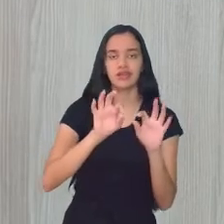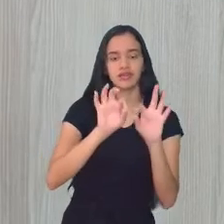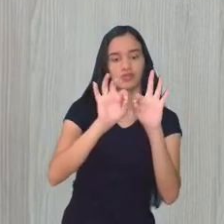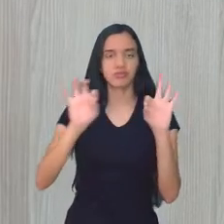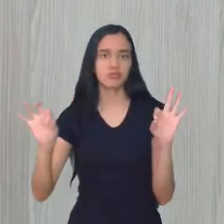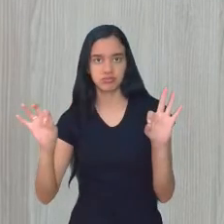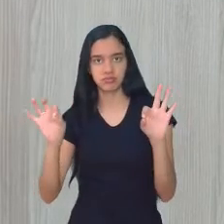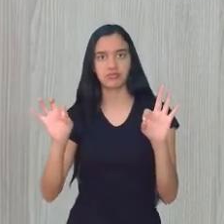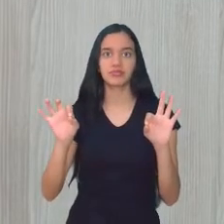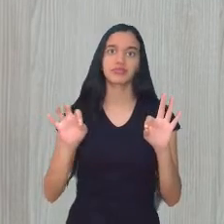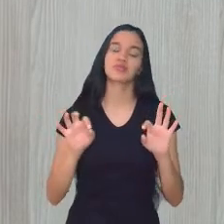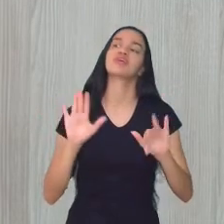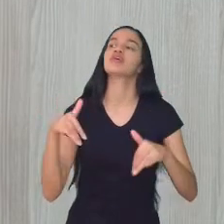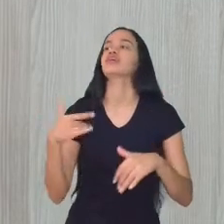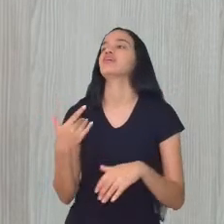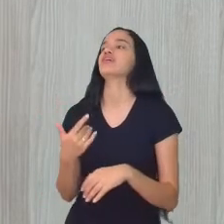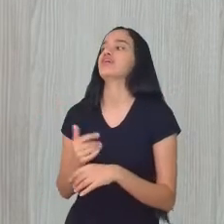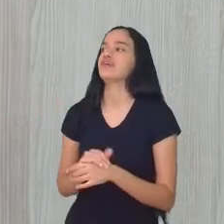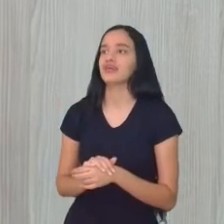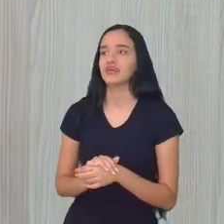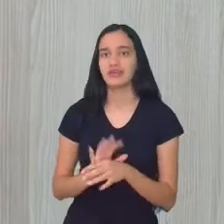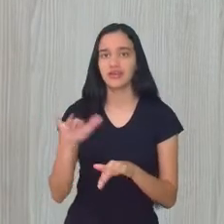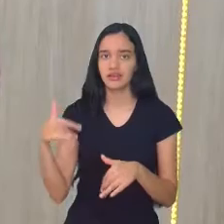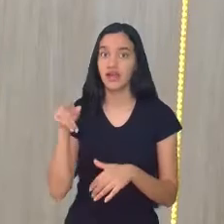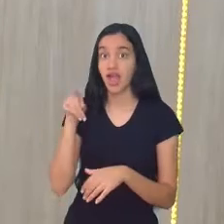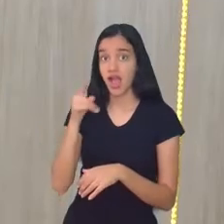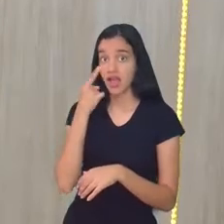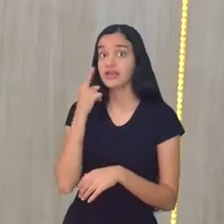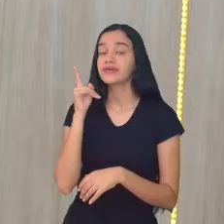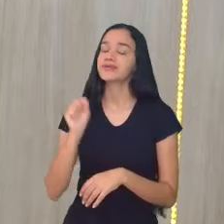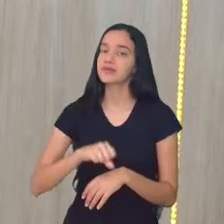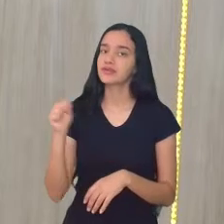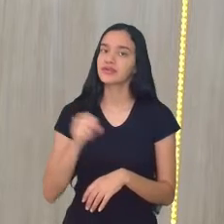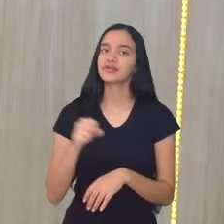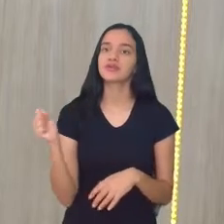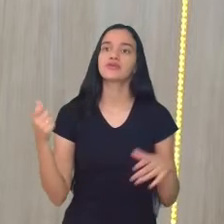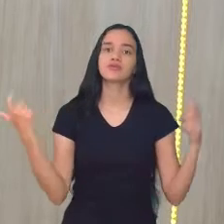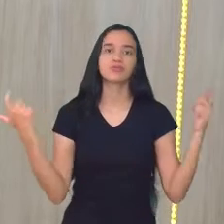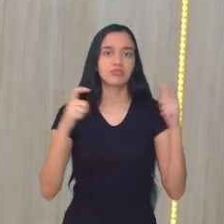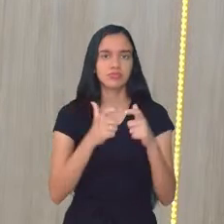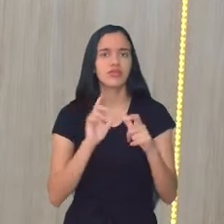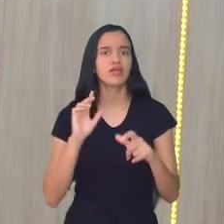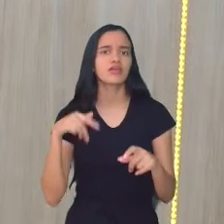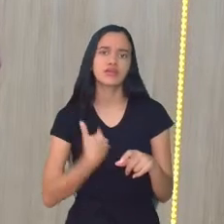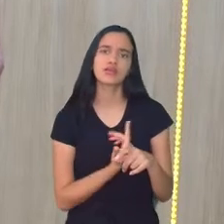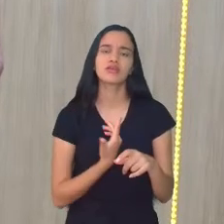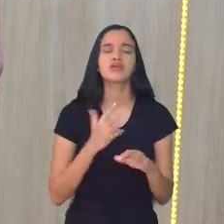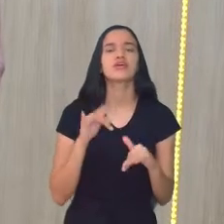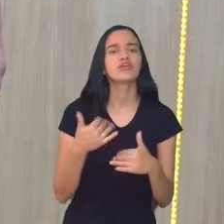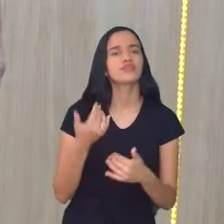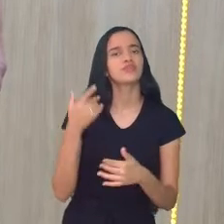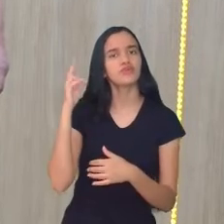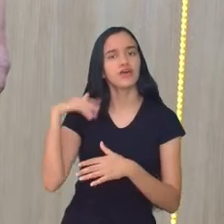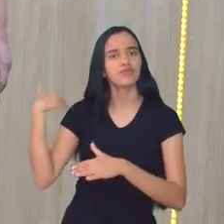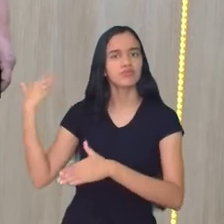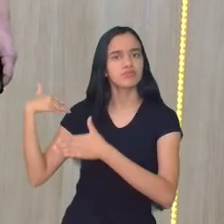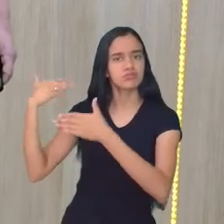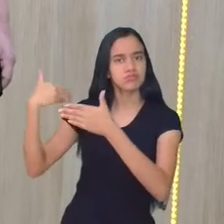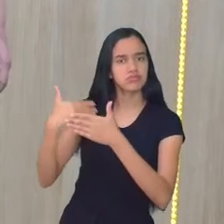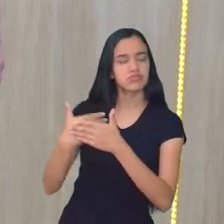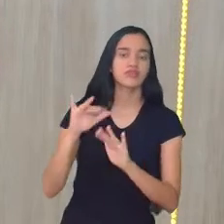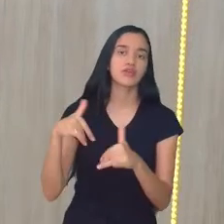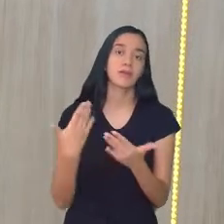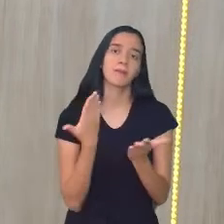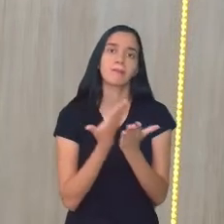medida de comprimento. Pois é, Pedro. Como o Tânia falou. Essa questão de abreviação, a gente já vem vendo, quando a gente